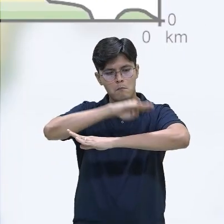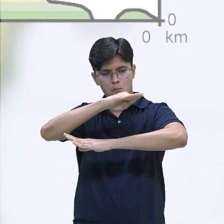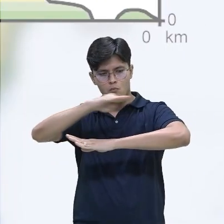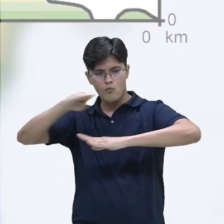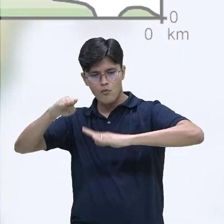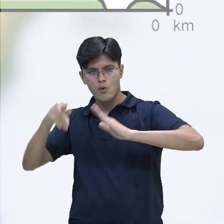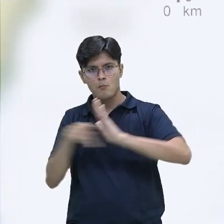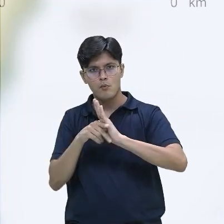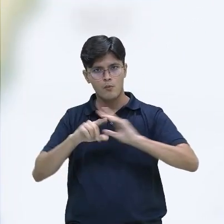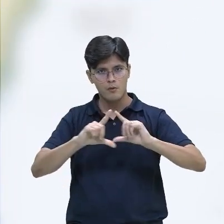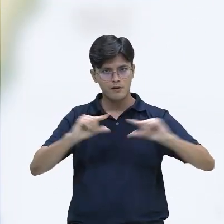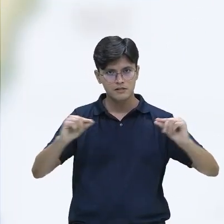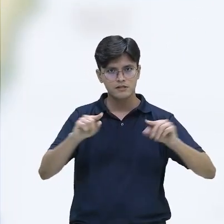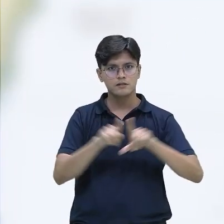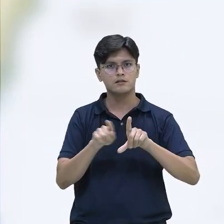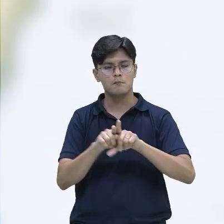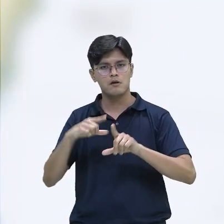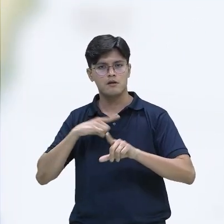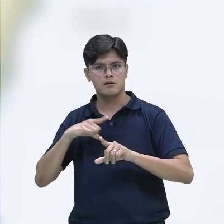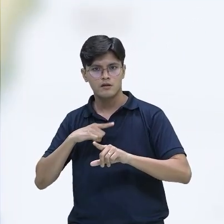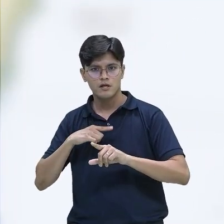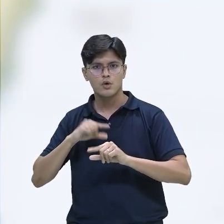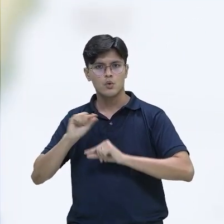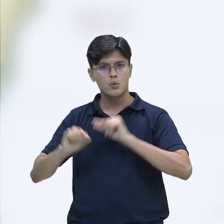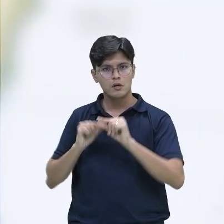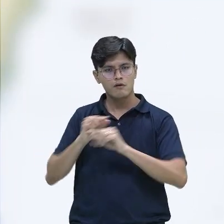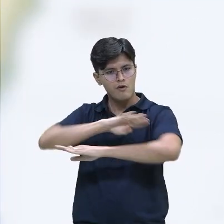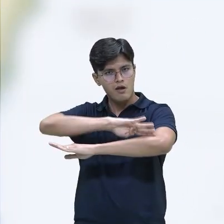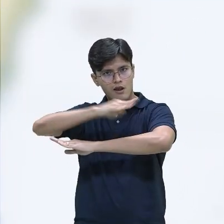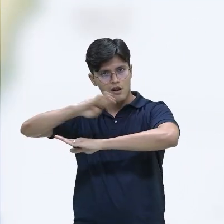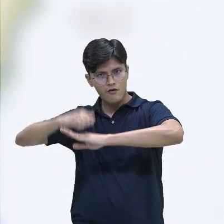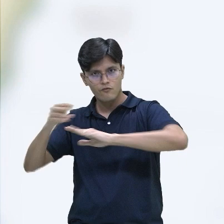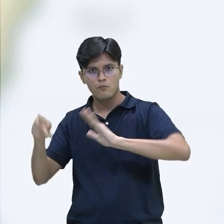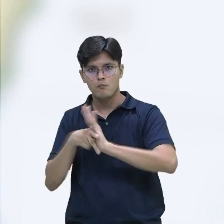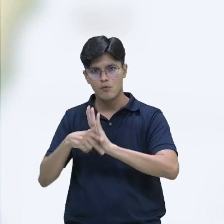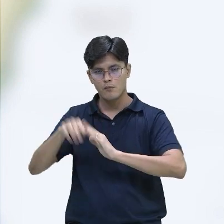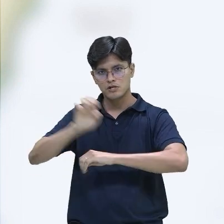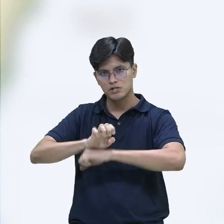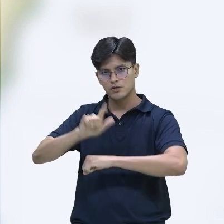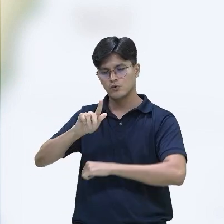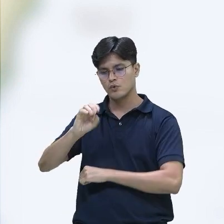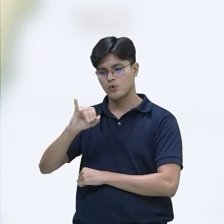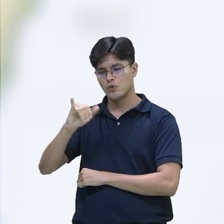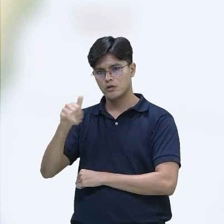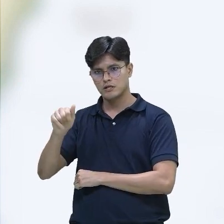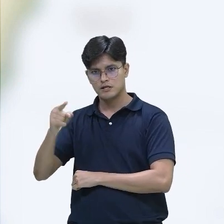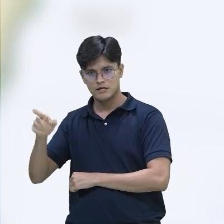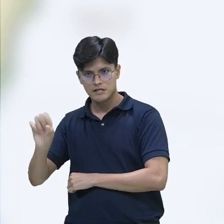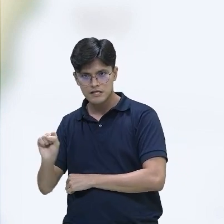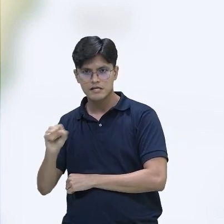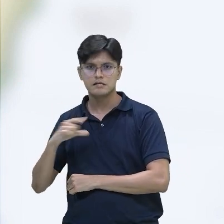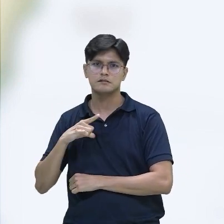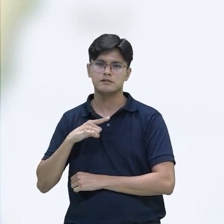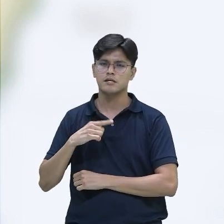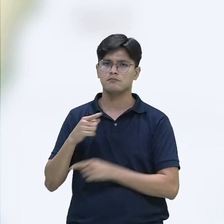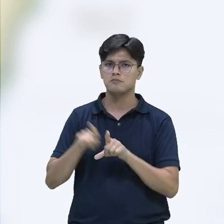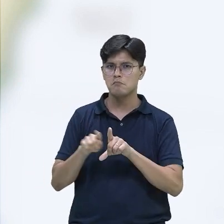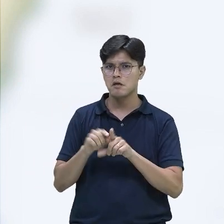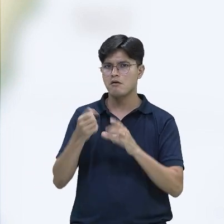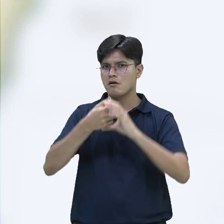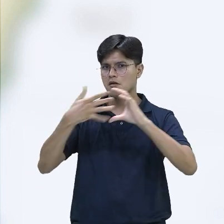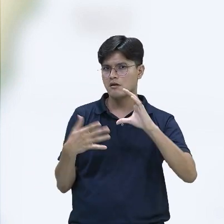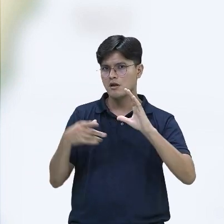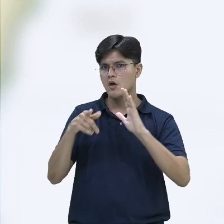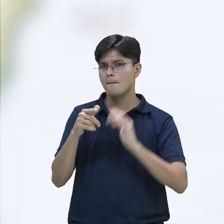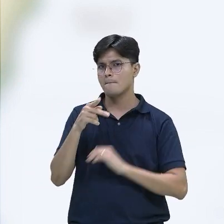Geral de Goiás. Aí temos também as características dos rios, o Rio São Francisco, né? Então